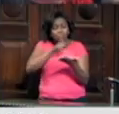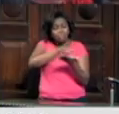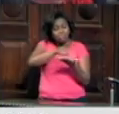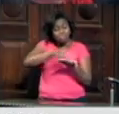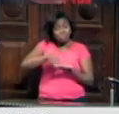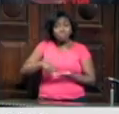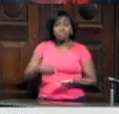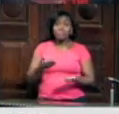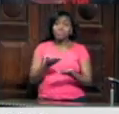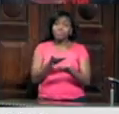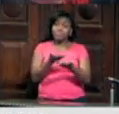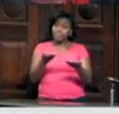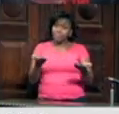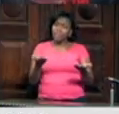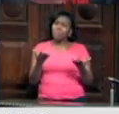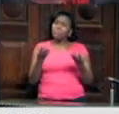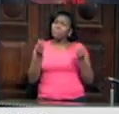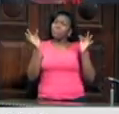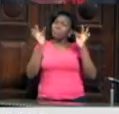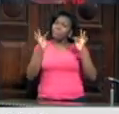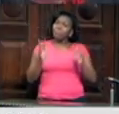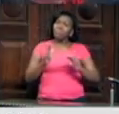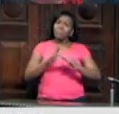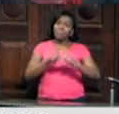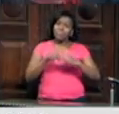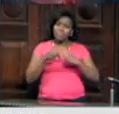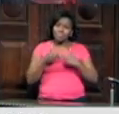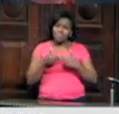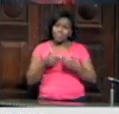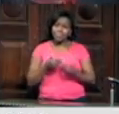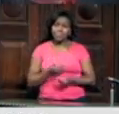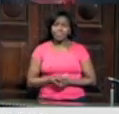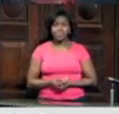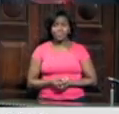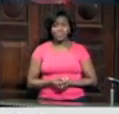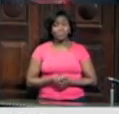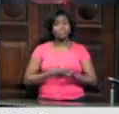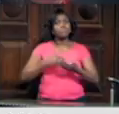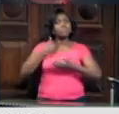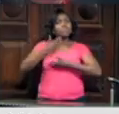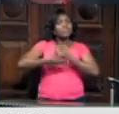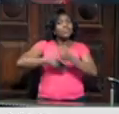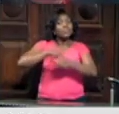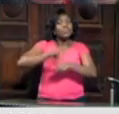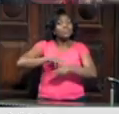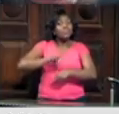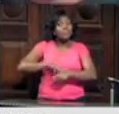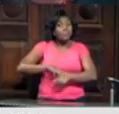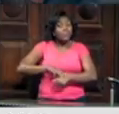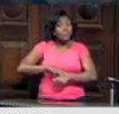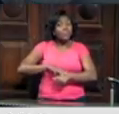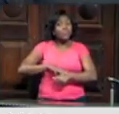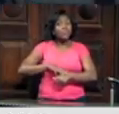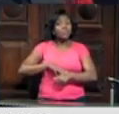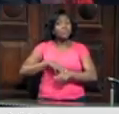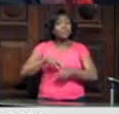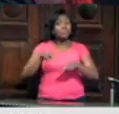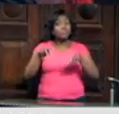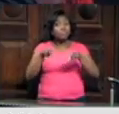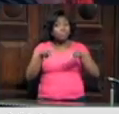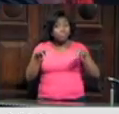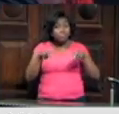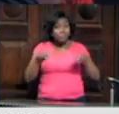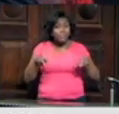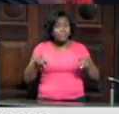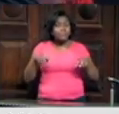hoje. E eu fico muito feliz por isso. É chegado o momento em que este parlamento